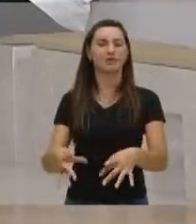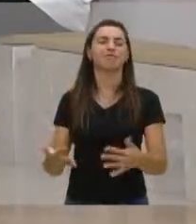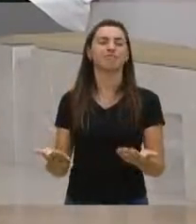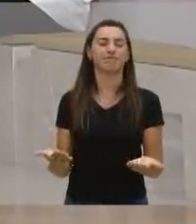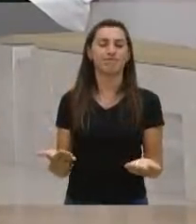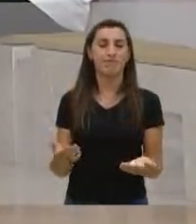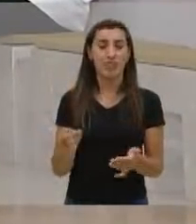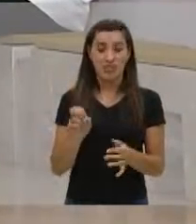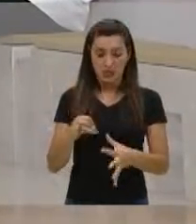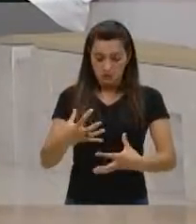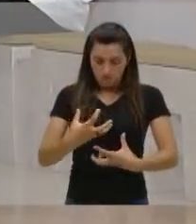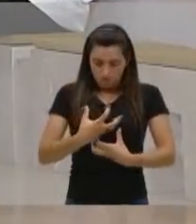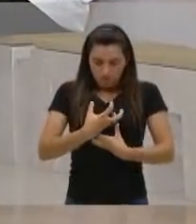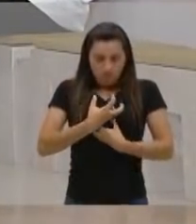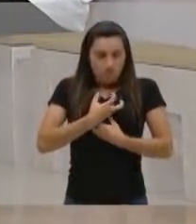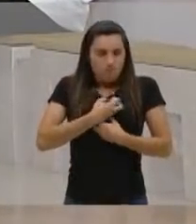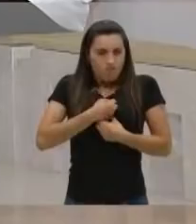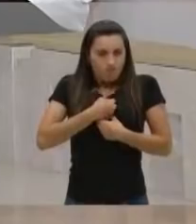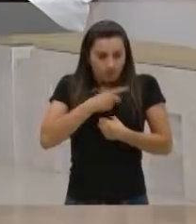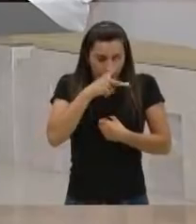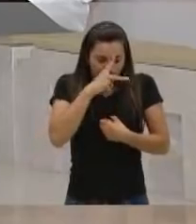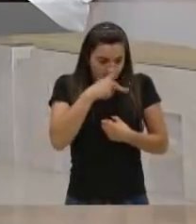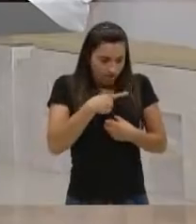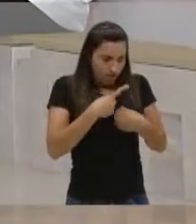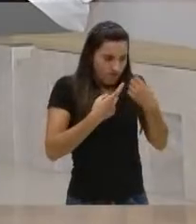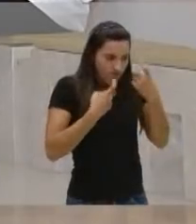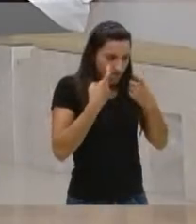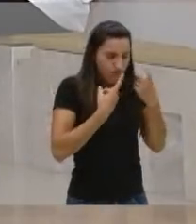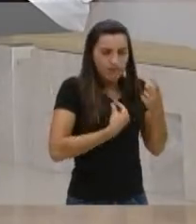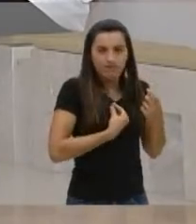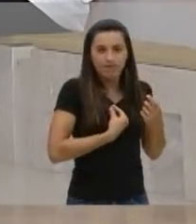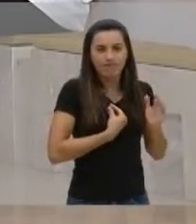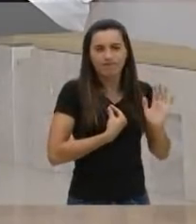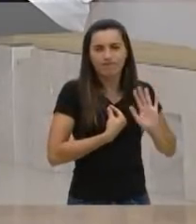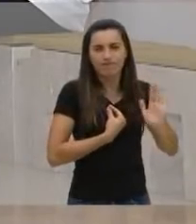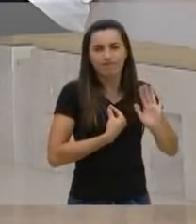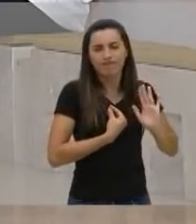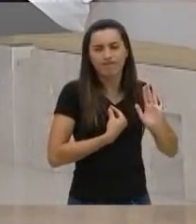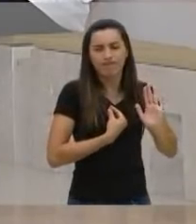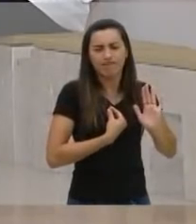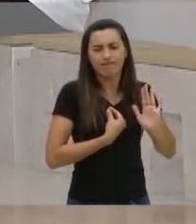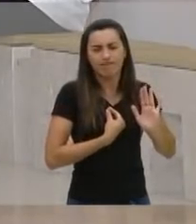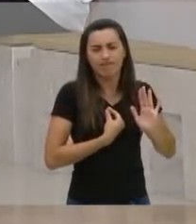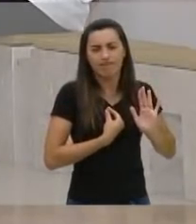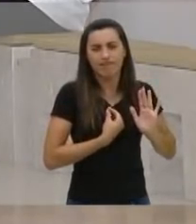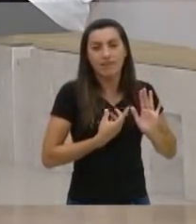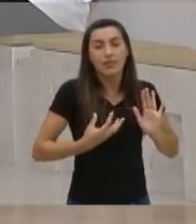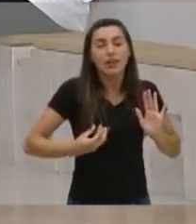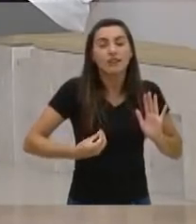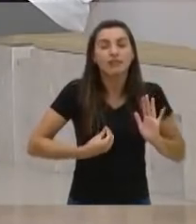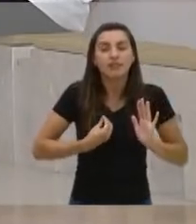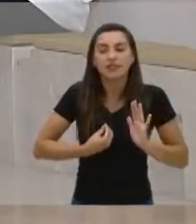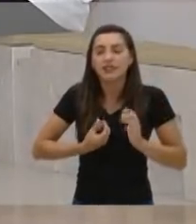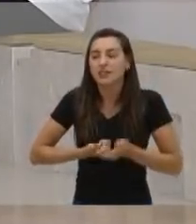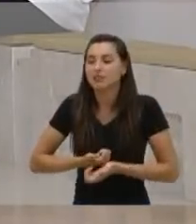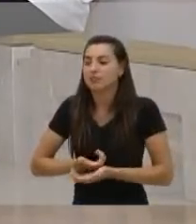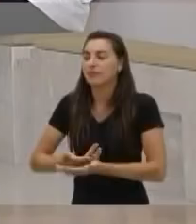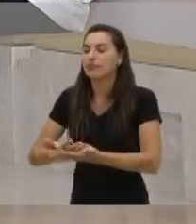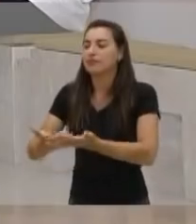Quem se apega à sua vida perde, mas quem faz pouca vida da sua vida ganha. Entendeu esse evangelho?